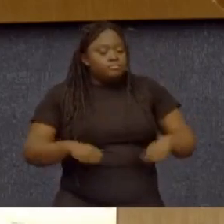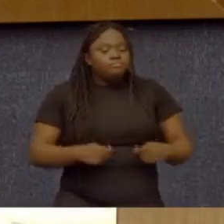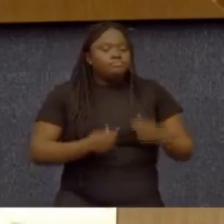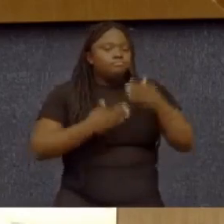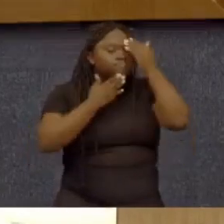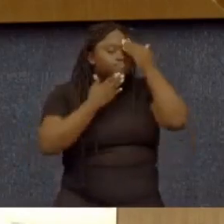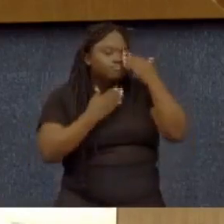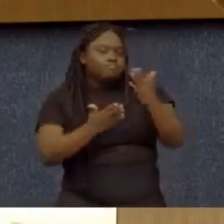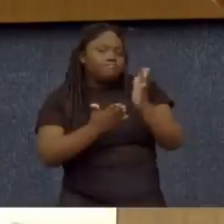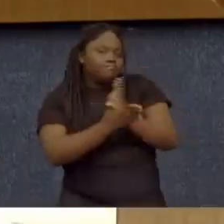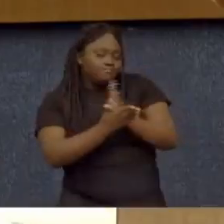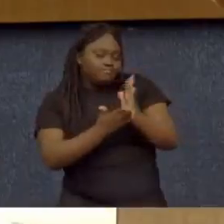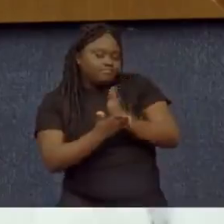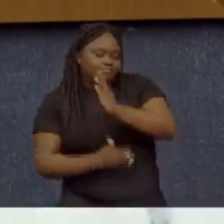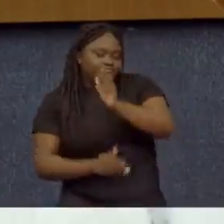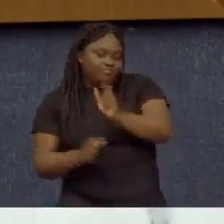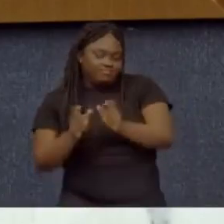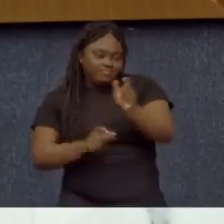alguns agradecimentos.